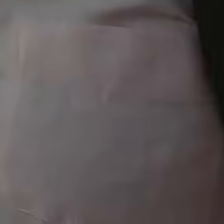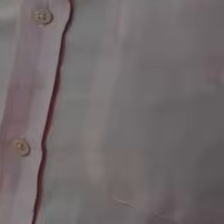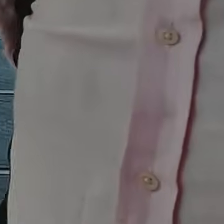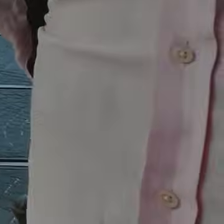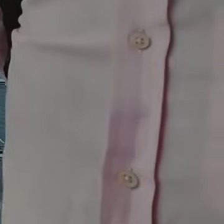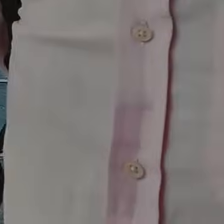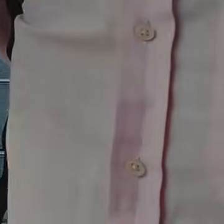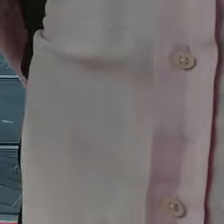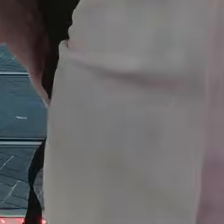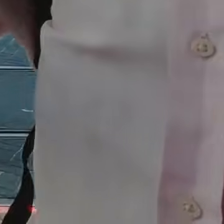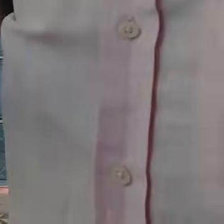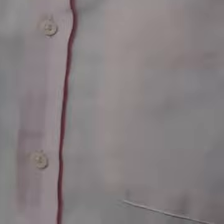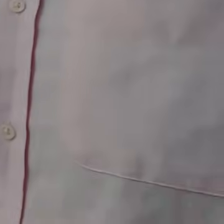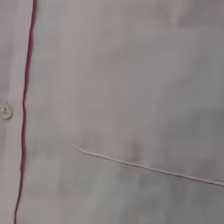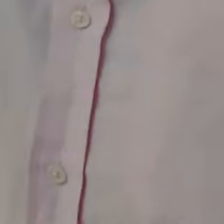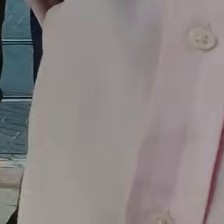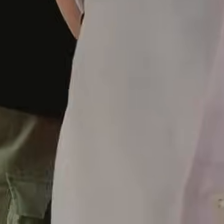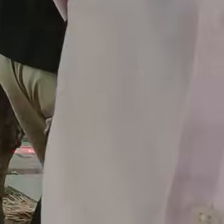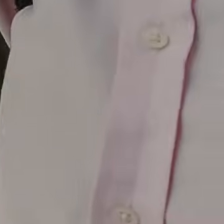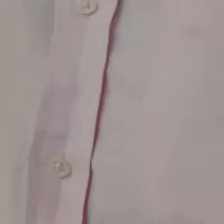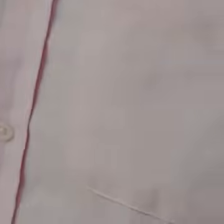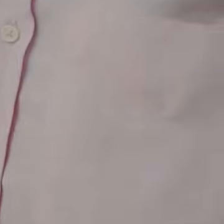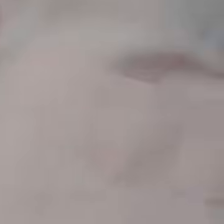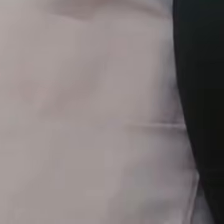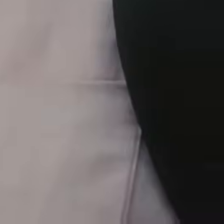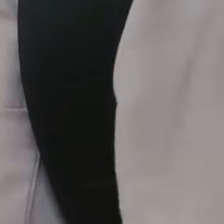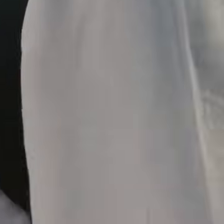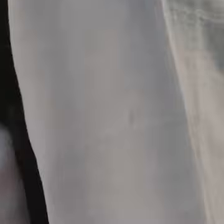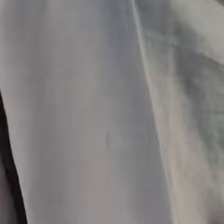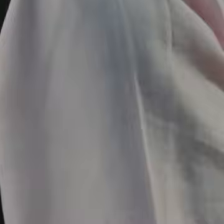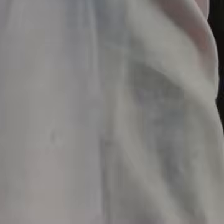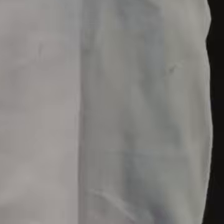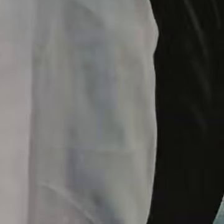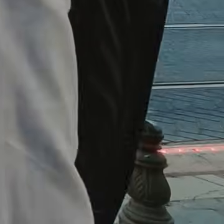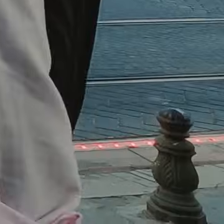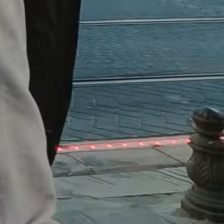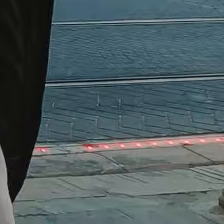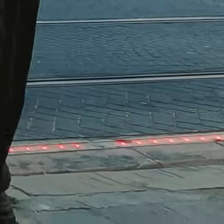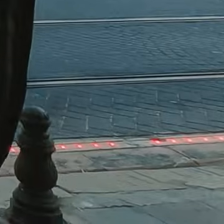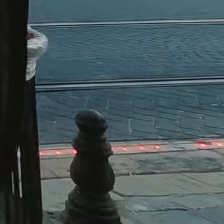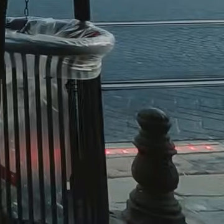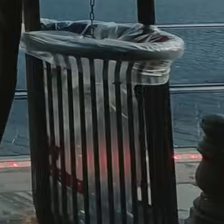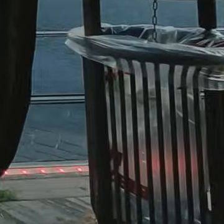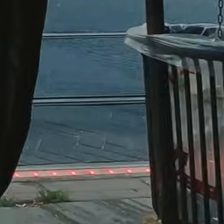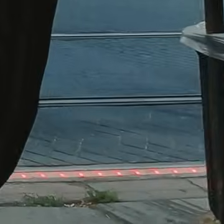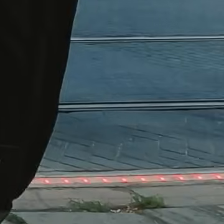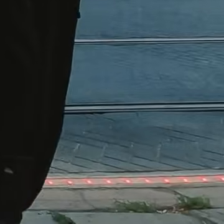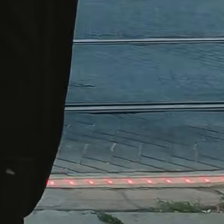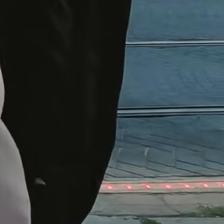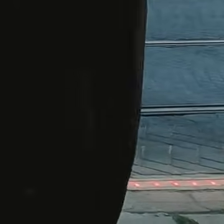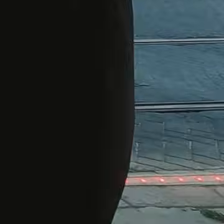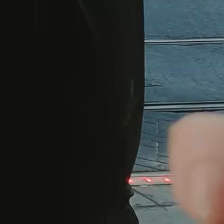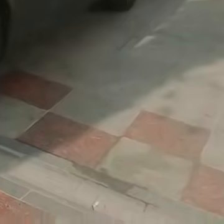Eu tô com medo de pode não ser para trás, a gente tá indo pra frente. Aqui é a mesquita azul. Aqui é a mesquita azul. O hipódromo tá aí perto? O